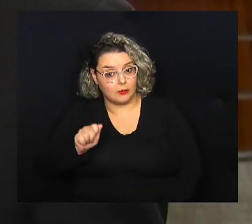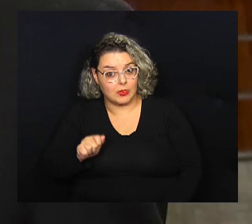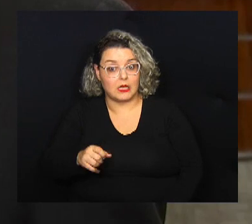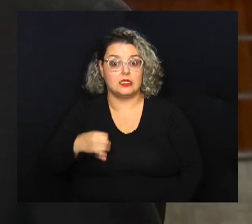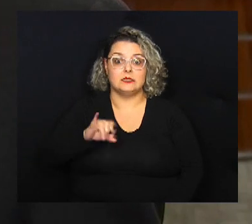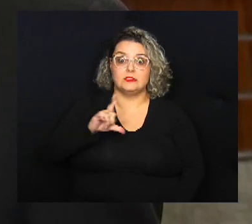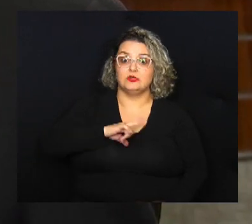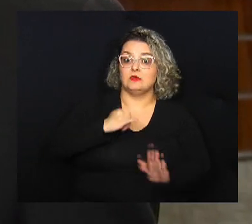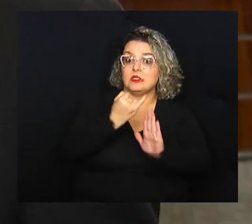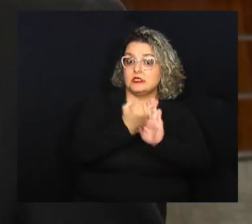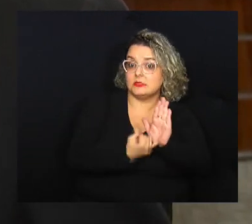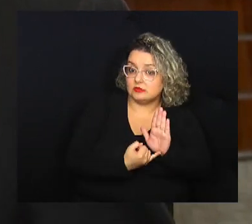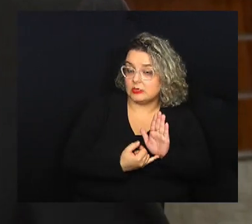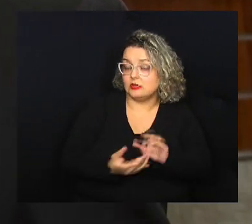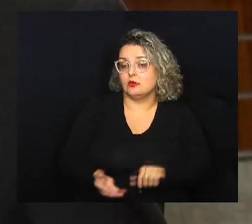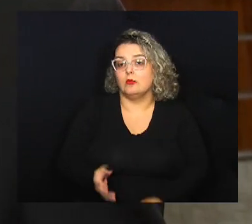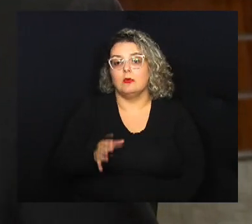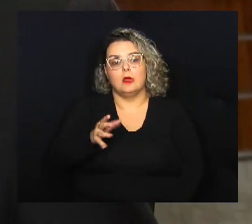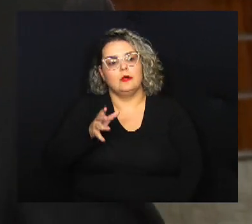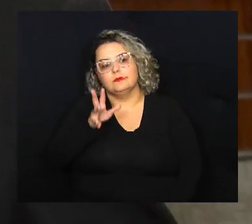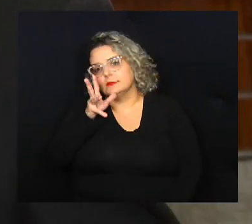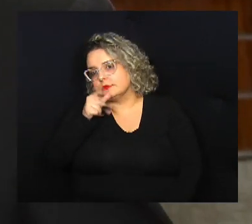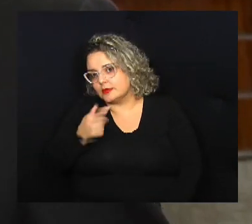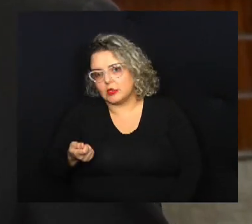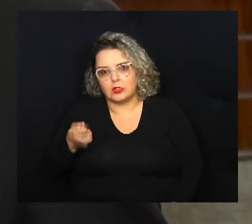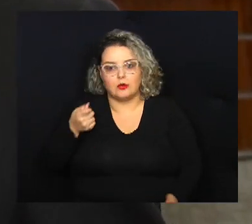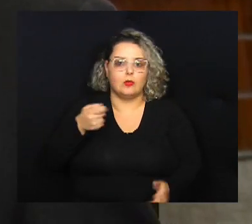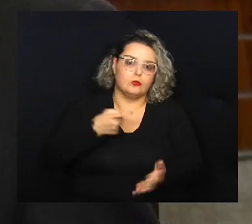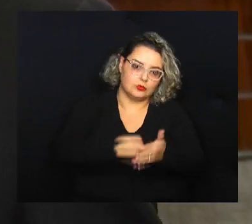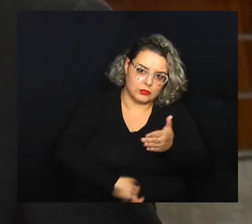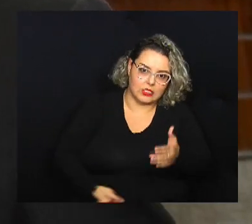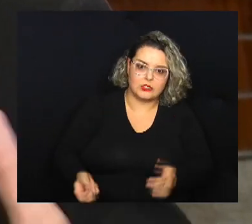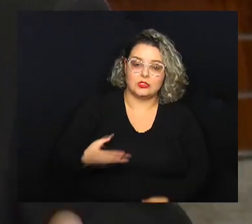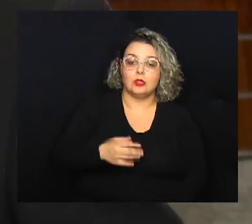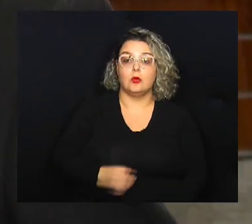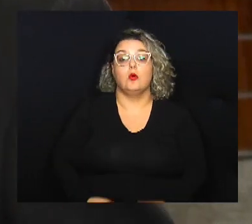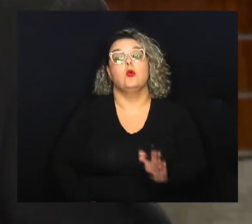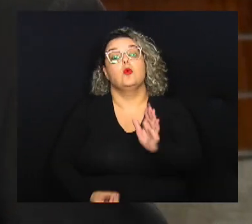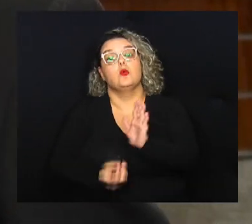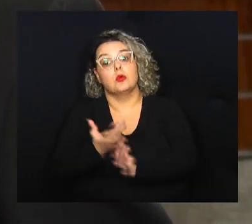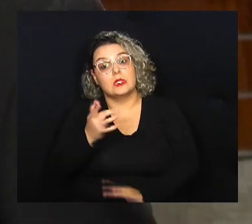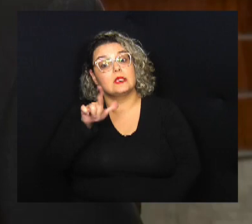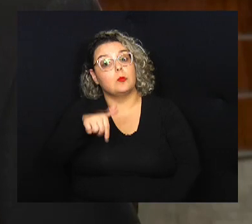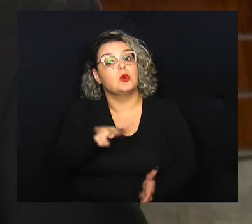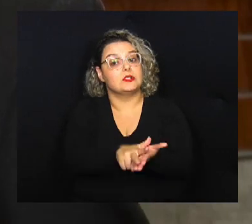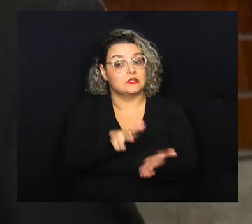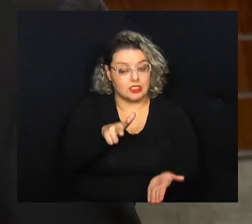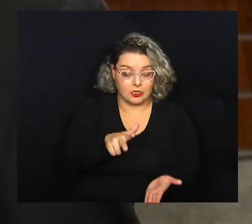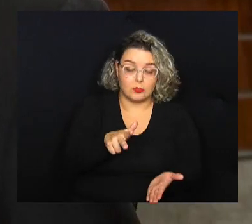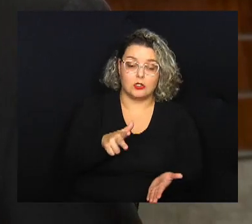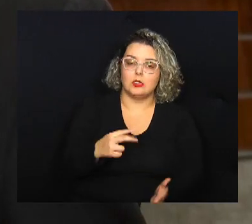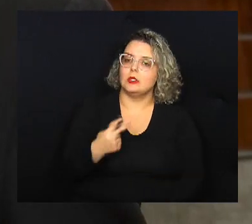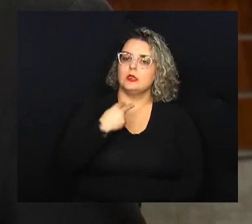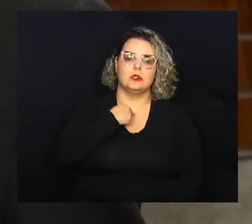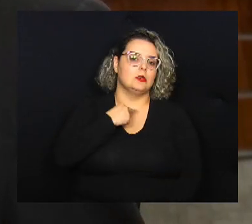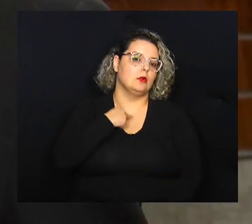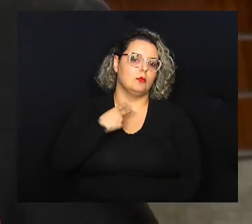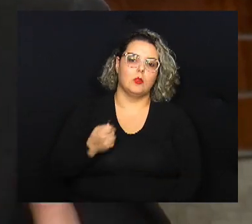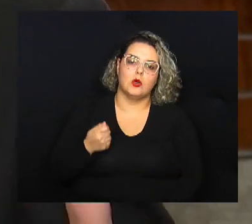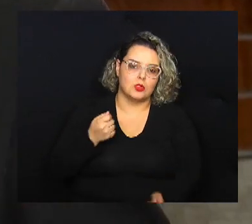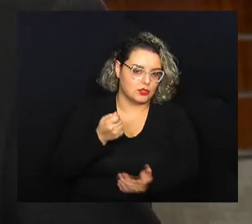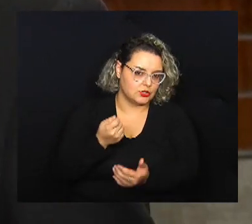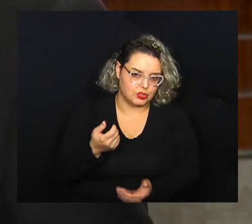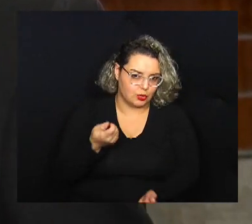IPTUs atrasados ou taxa de lixo, aquele imóvel novo que nasceu após a regularização não pode incidir. E